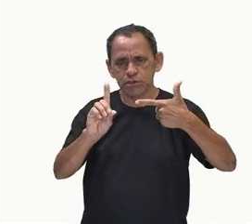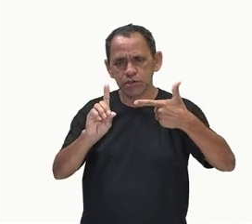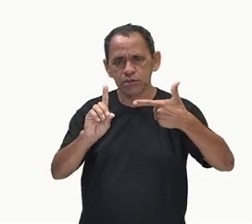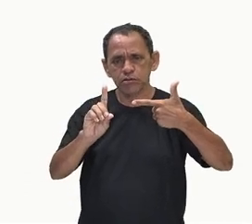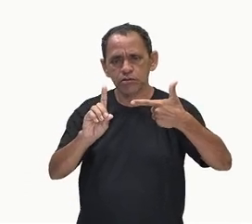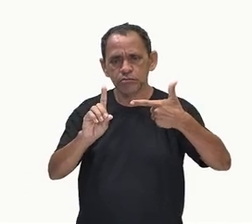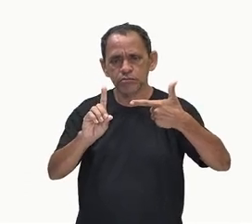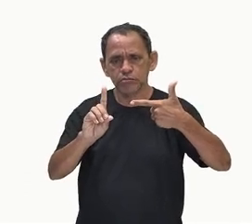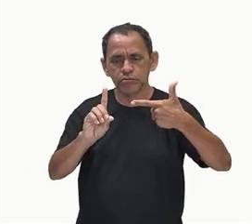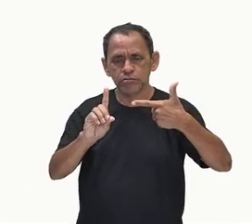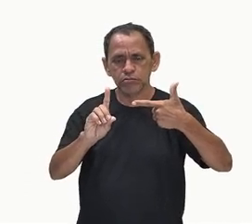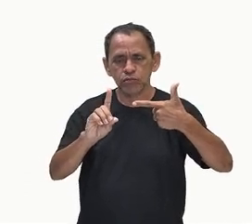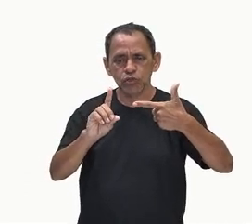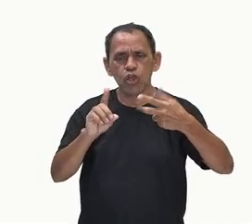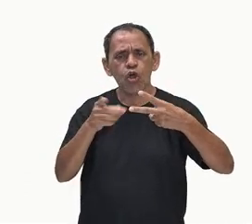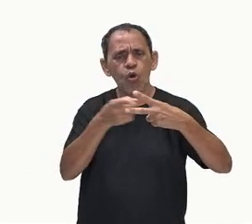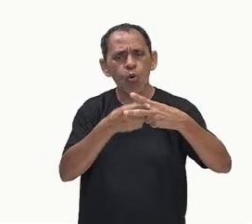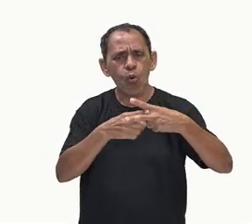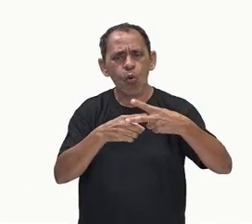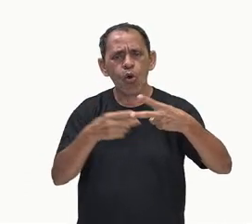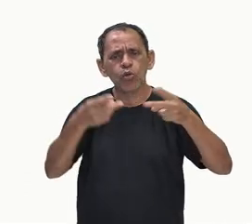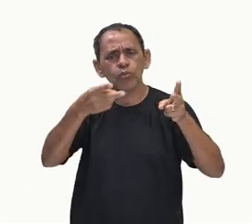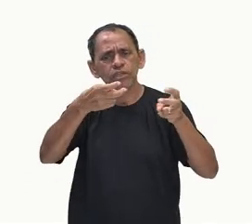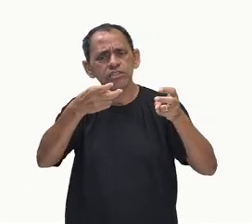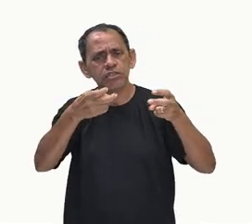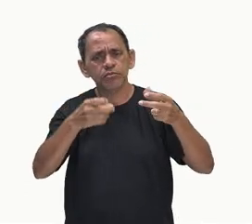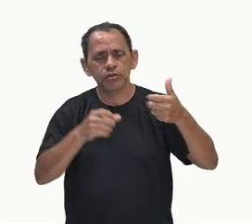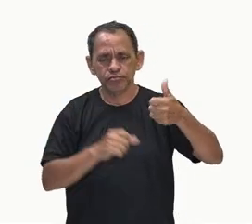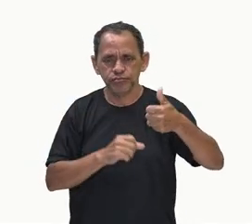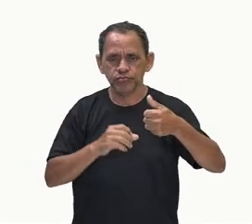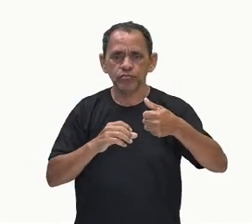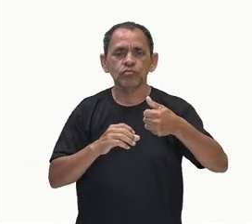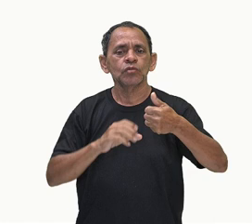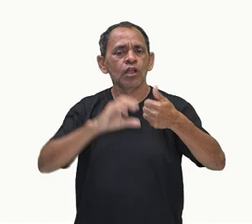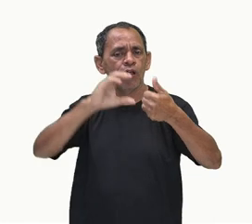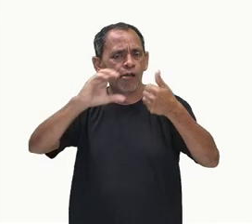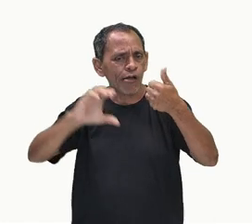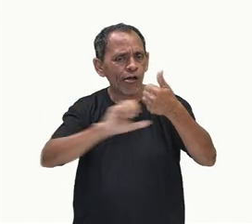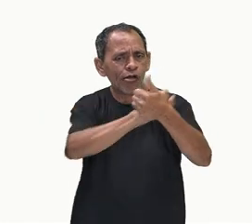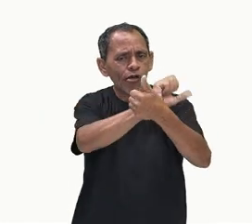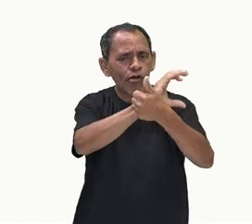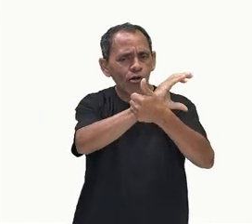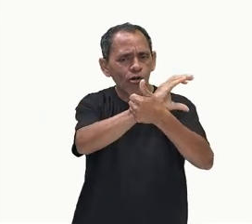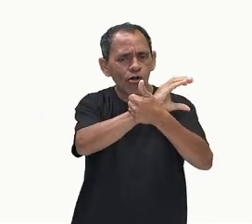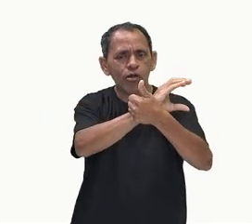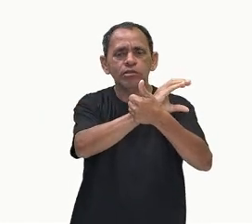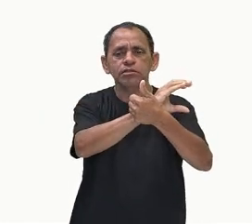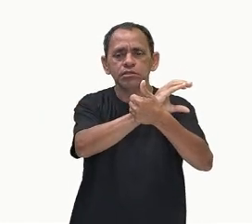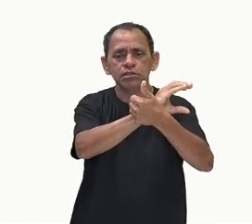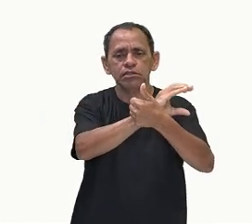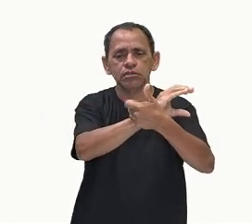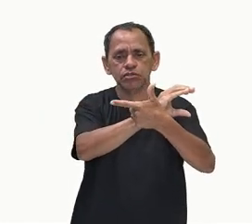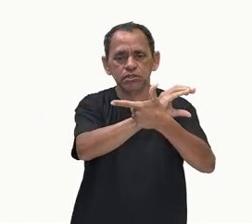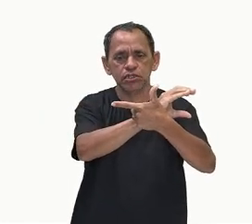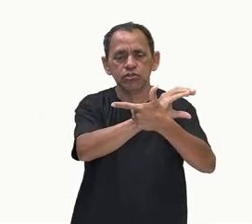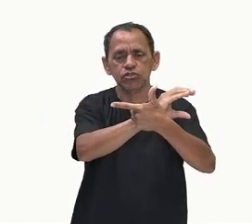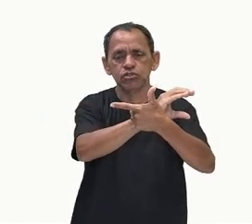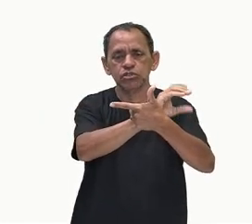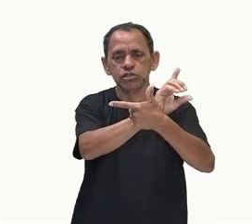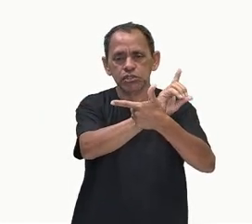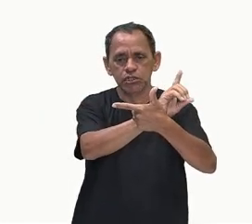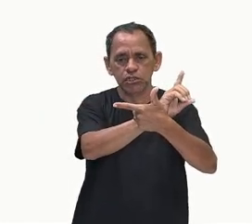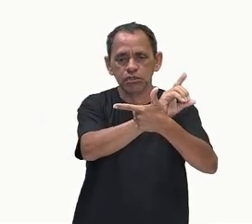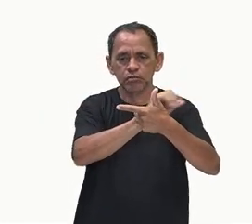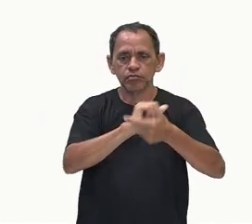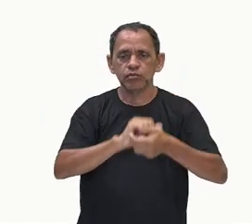este ângulo letra B cosseno de D e letra C tangente de D para calcular